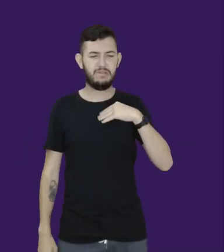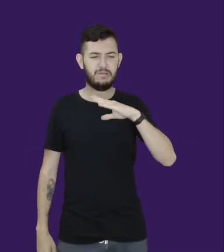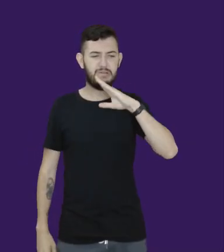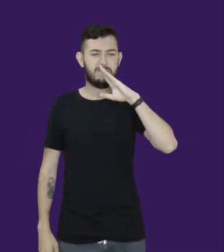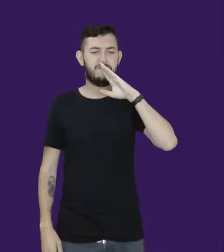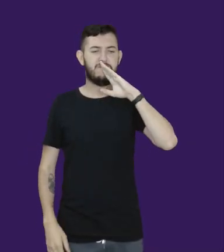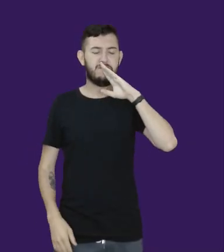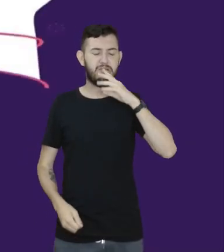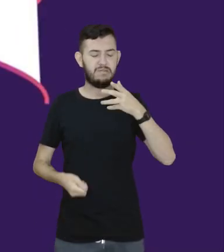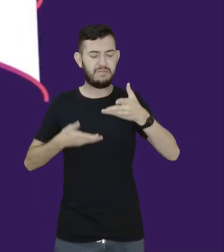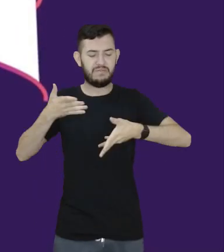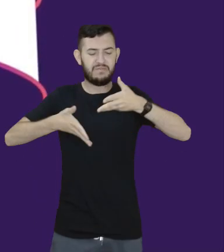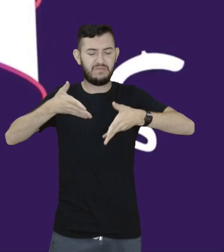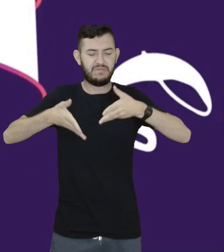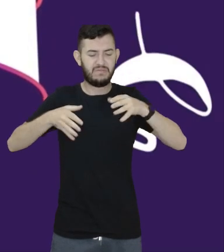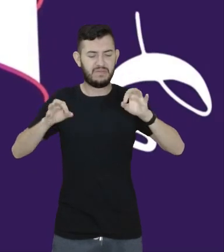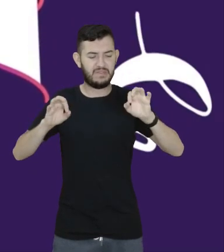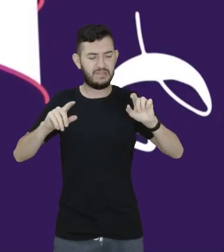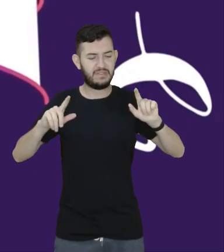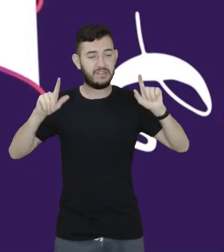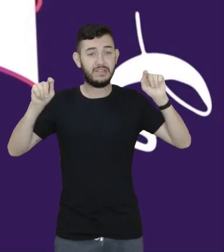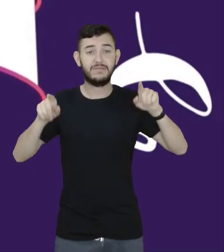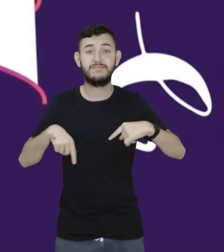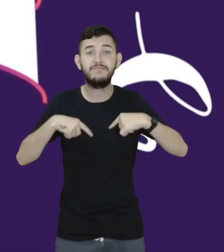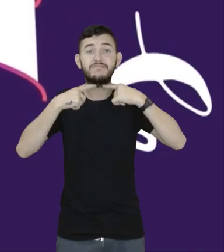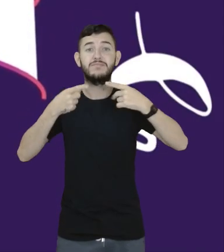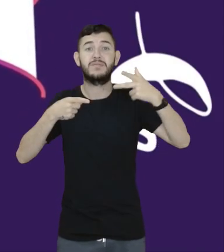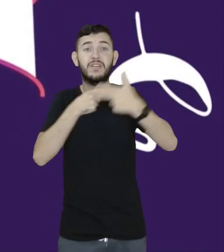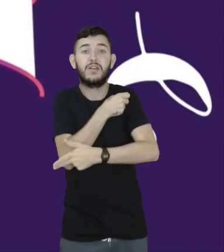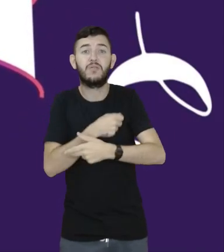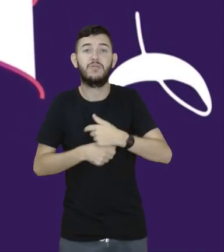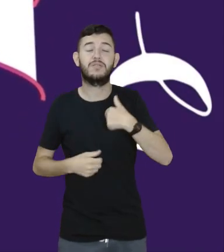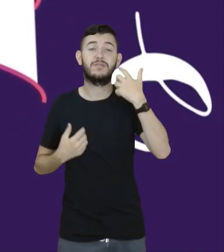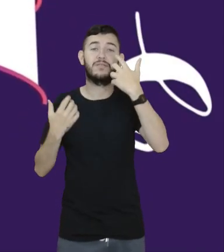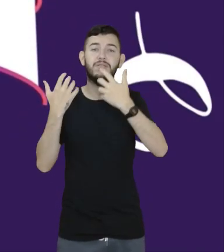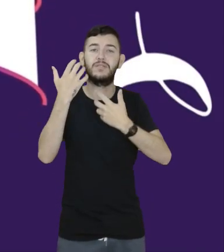Ninguém vai me impedir de cantar e lutar.